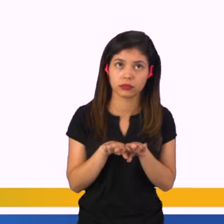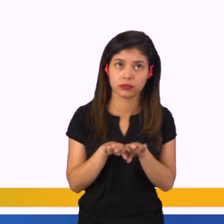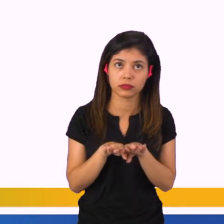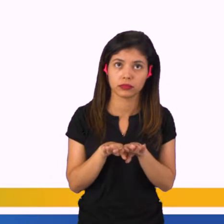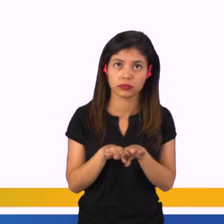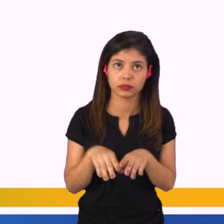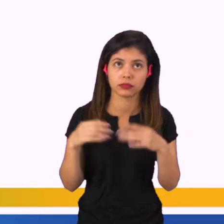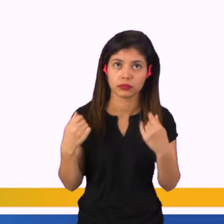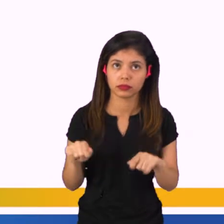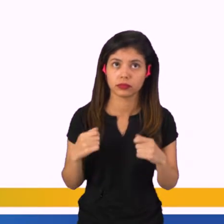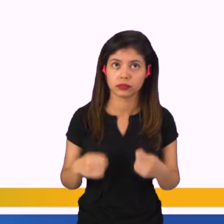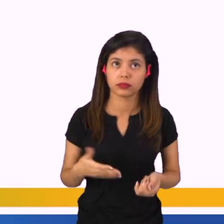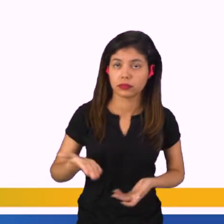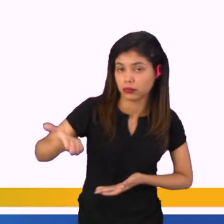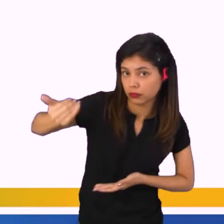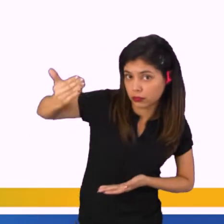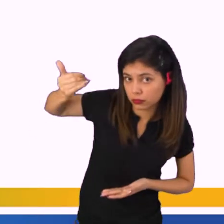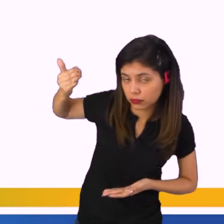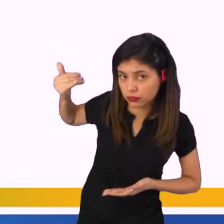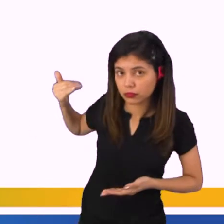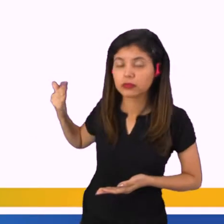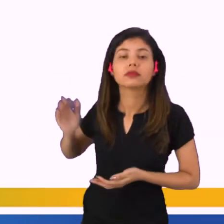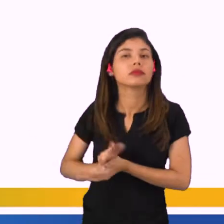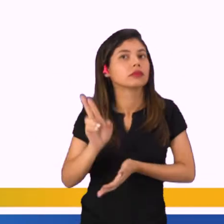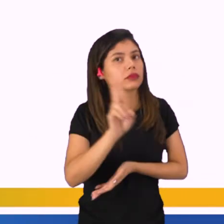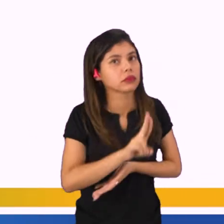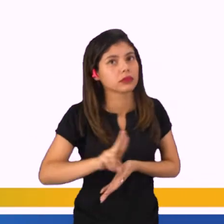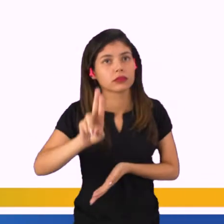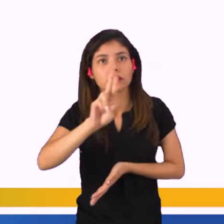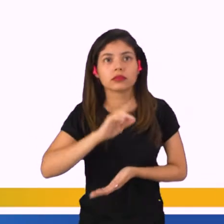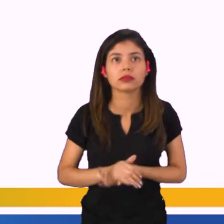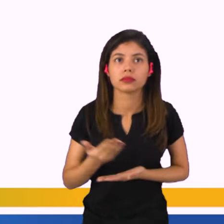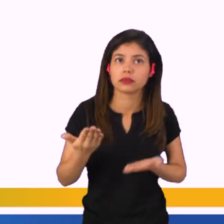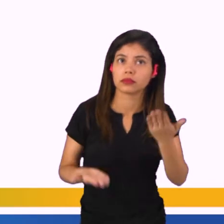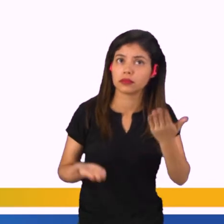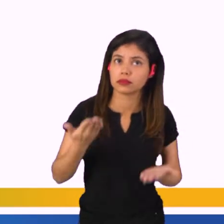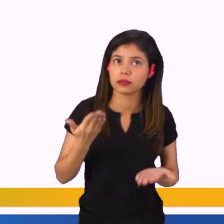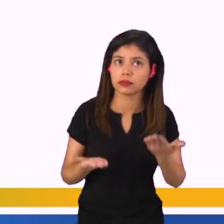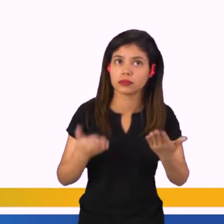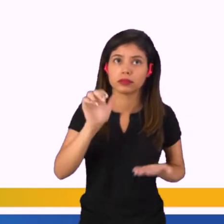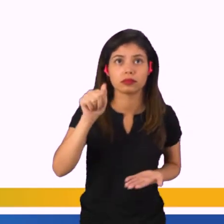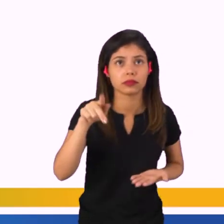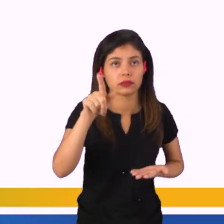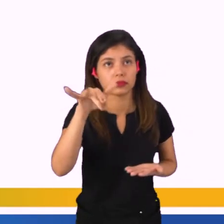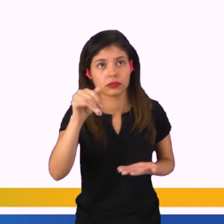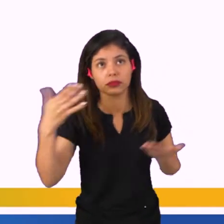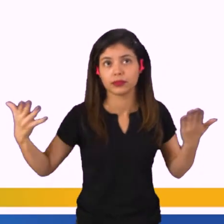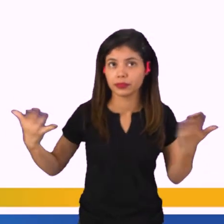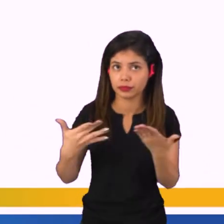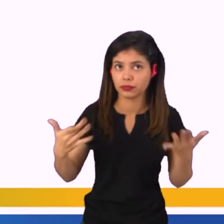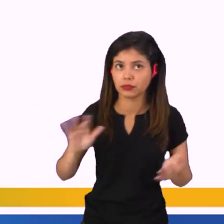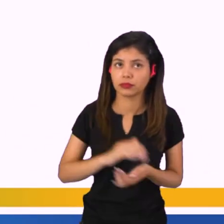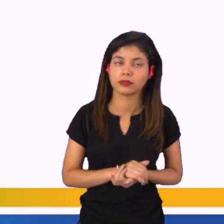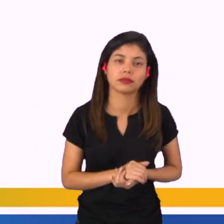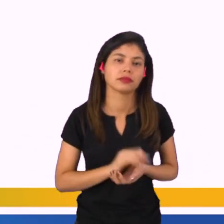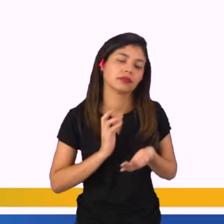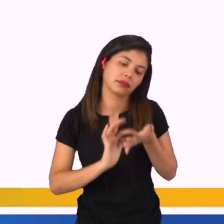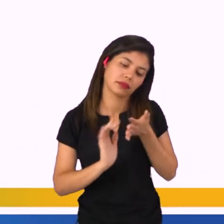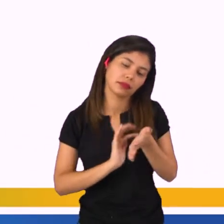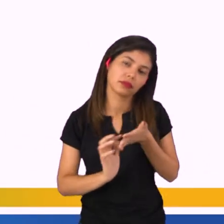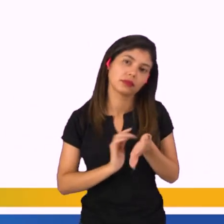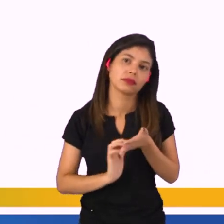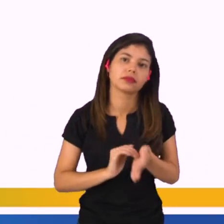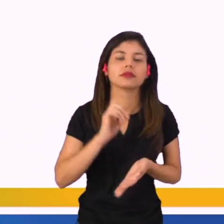sua precisão. Antes, a mais utilizada era a balança analógica, certo? Hoje, as